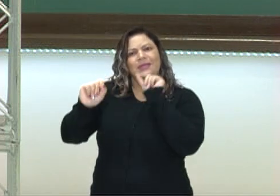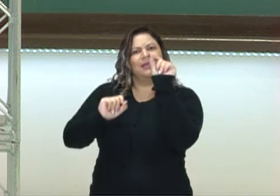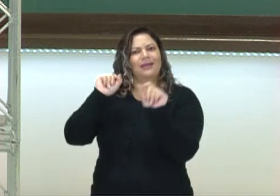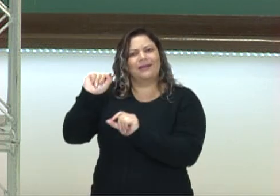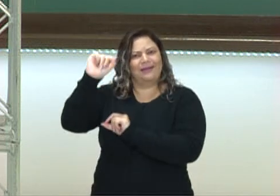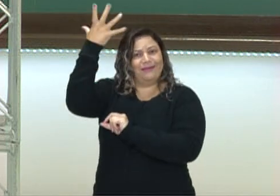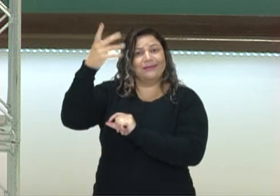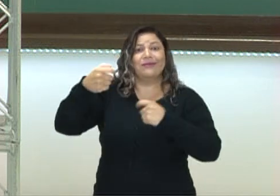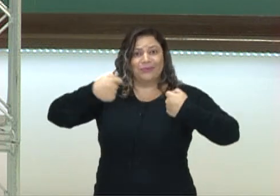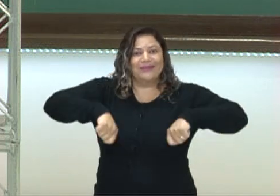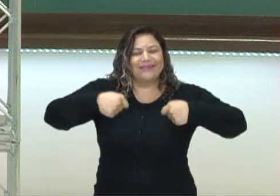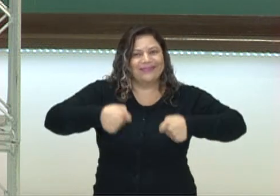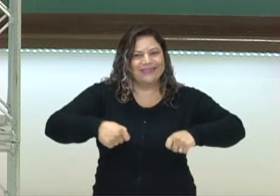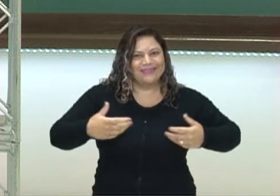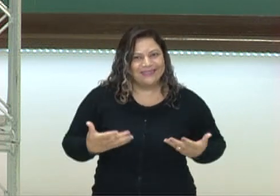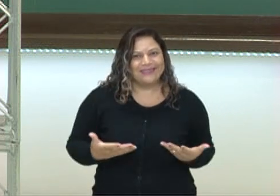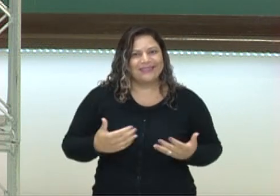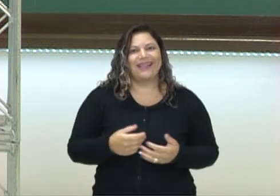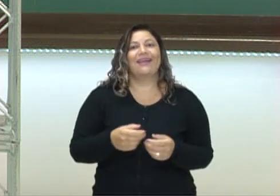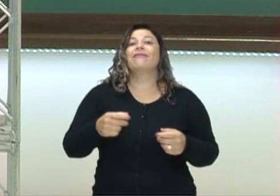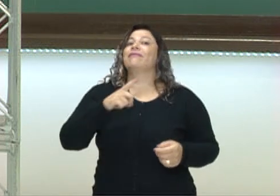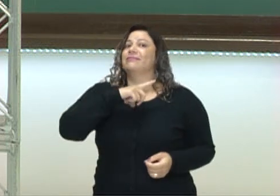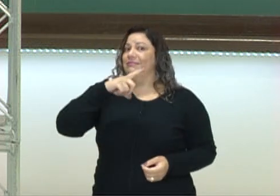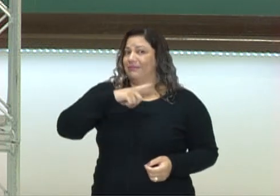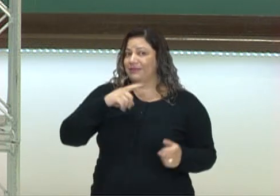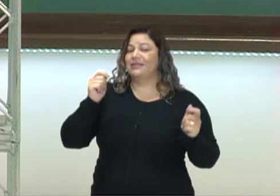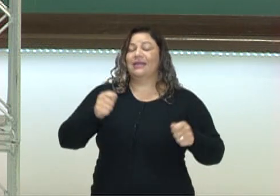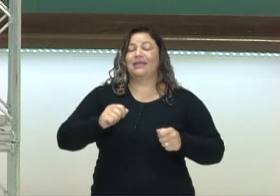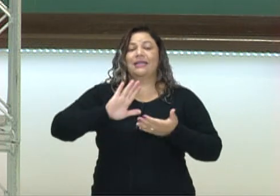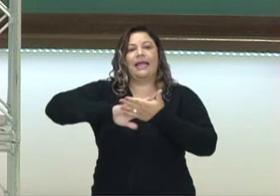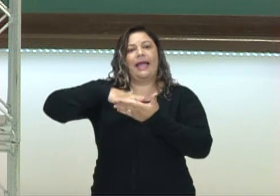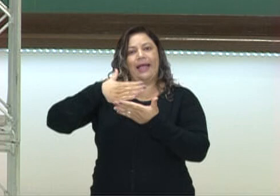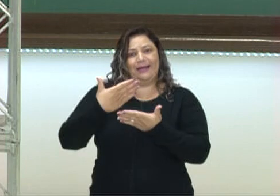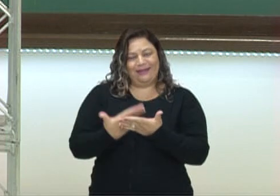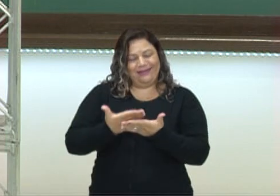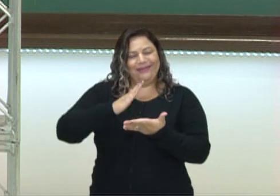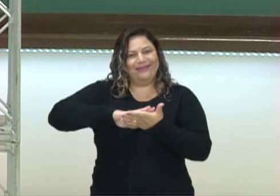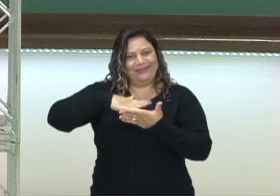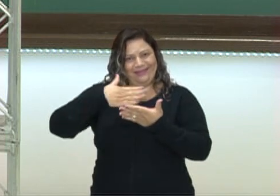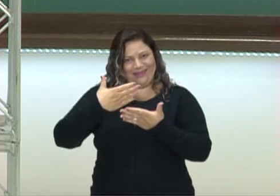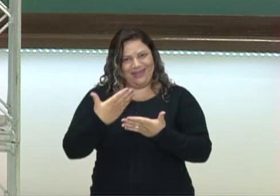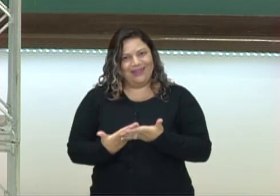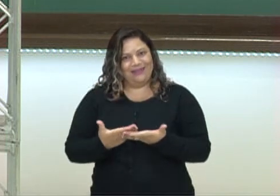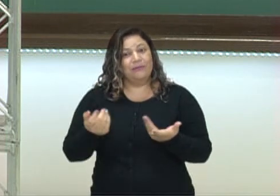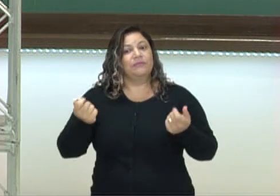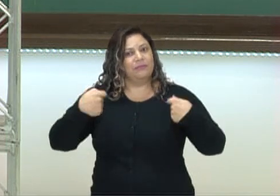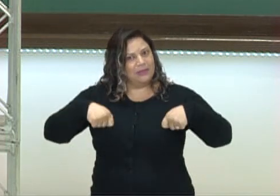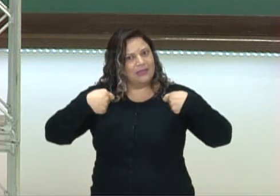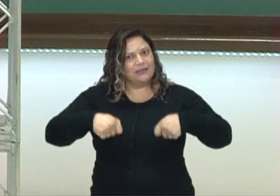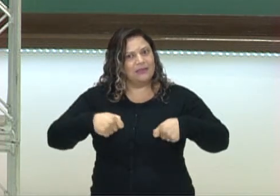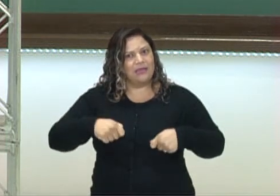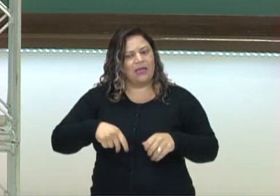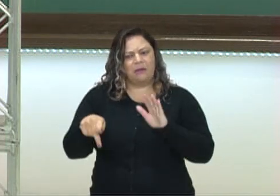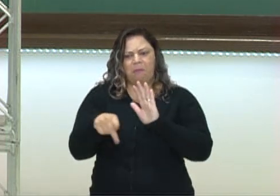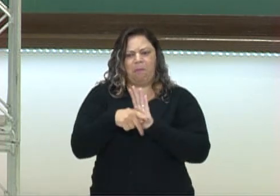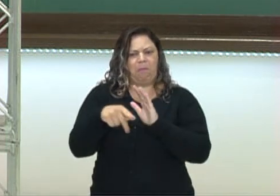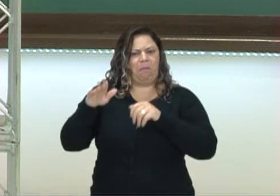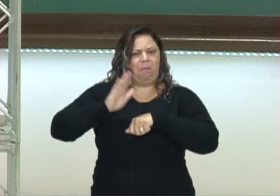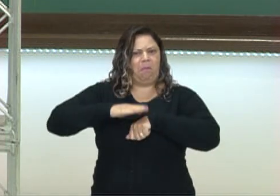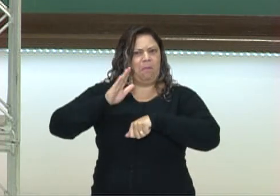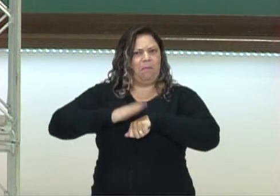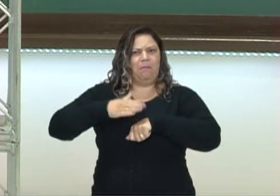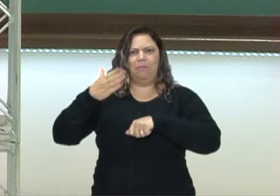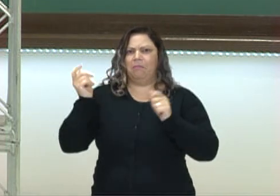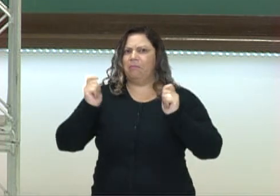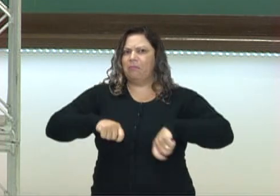era necessário, né? De alguma forma, tinha que ter essa tradução, essa interpretação. Então, ele realizou, achou por bem realizar